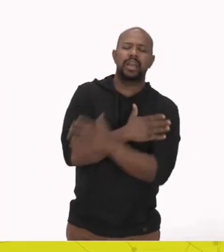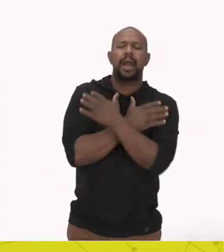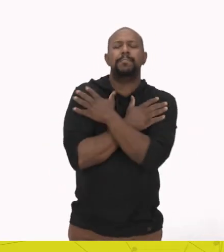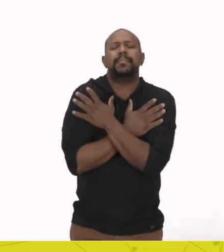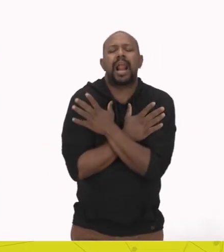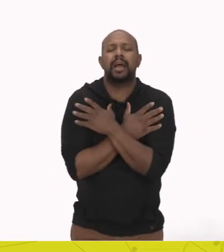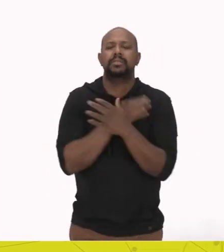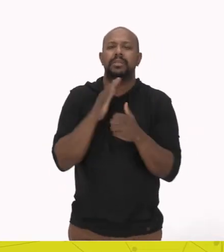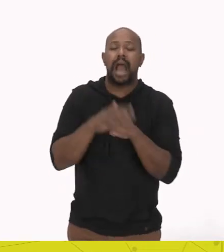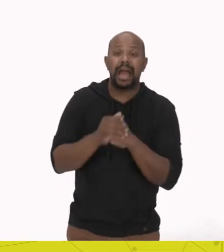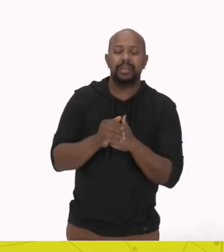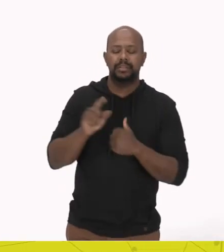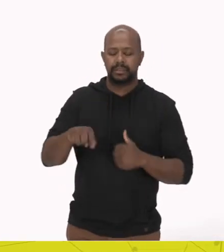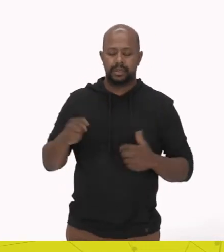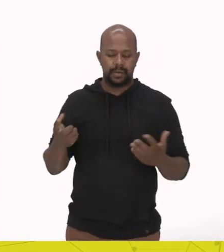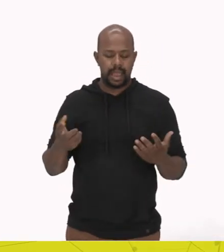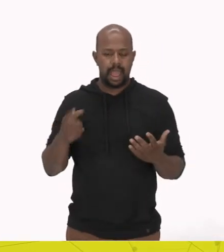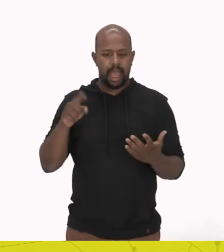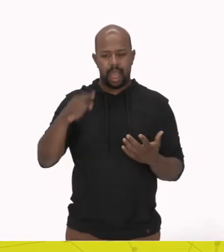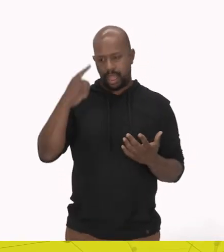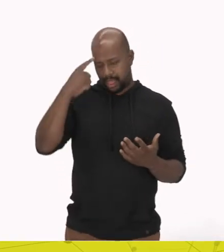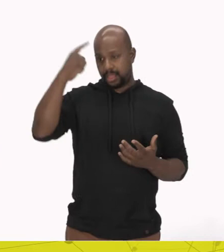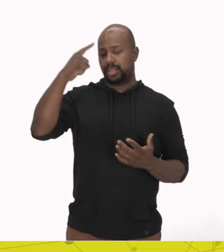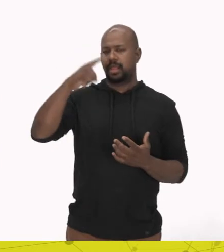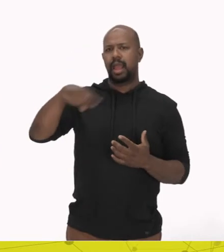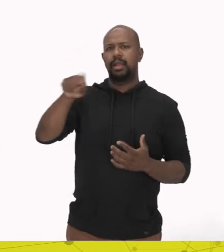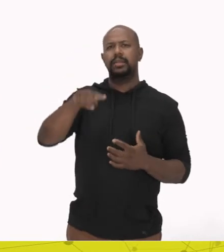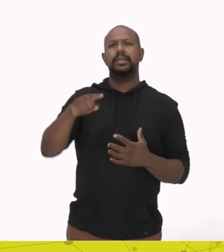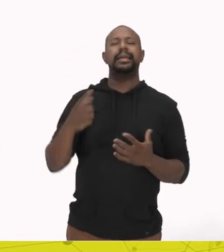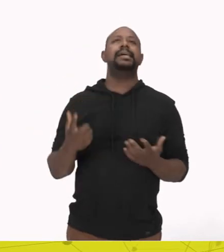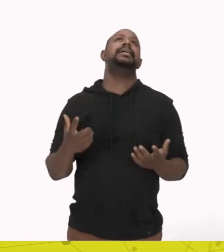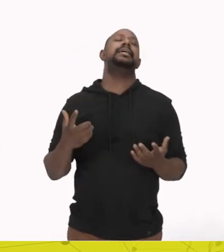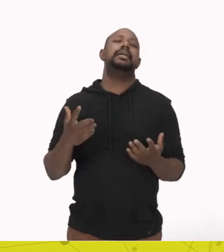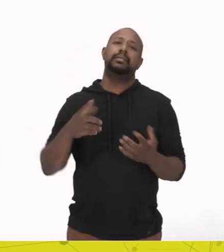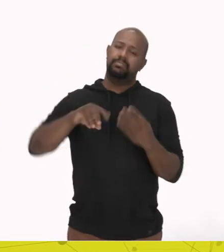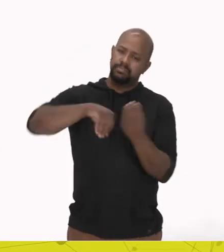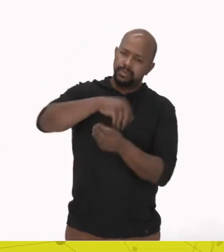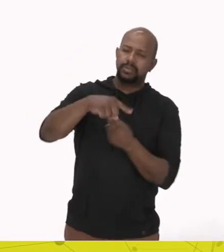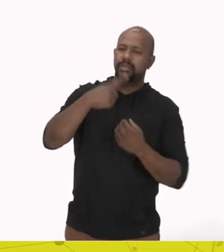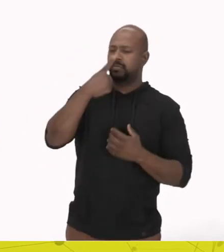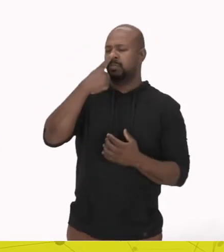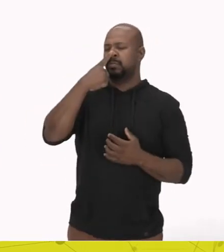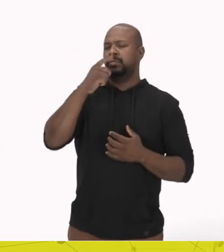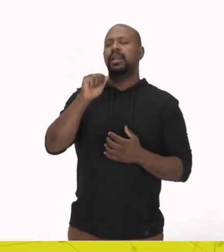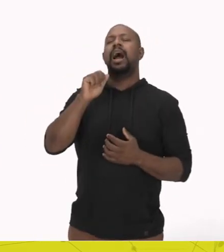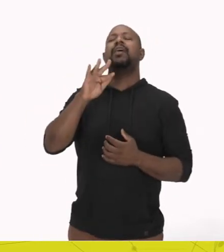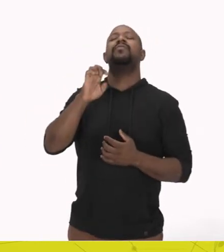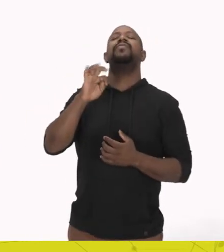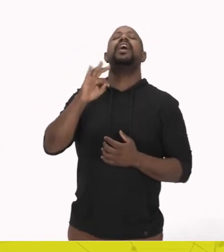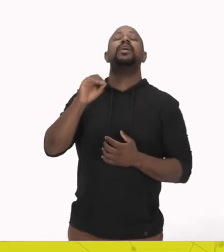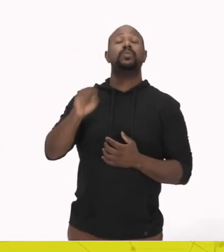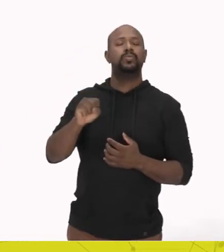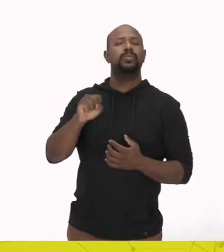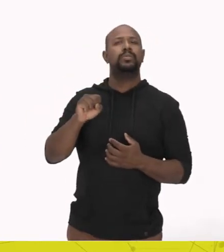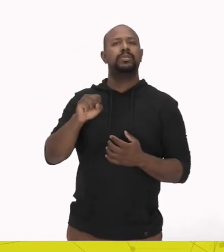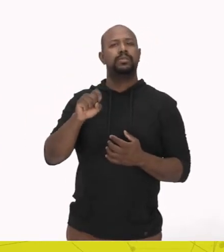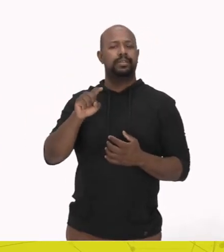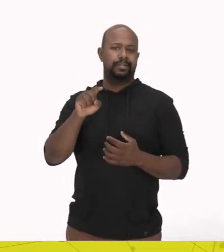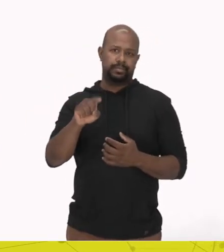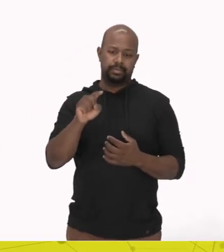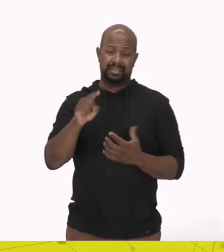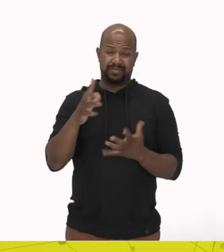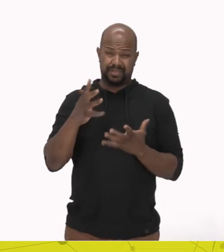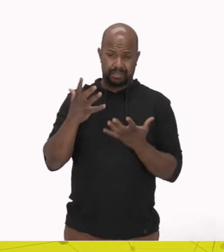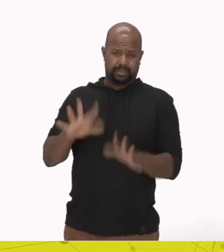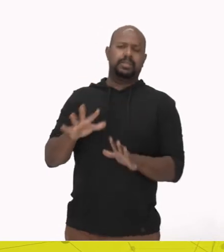o abraço, o carinho são ideias que envolvem a questão dos afetos. E